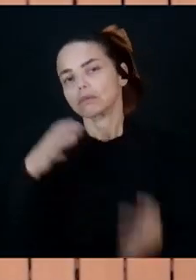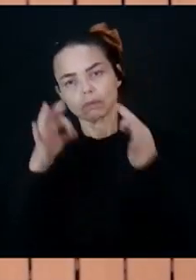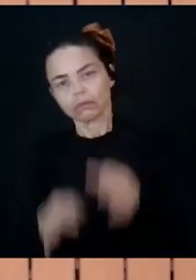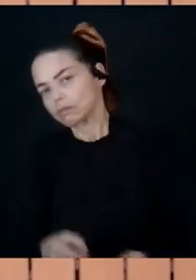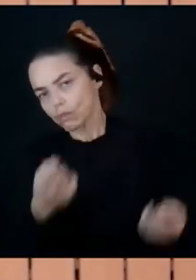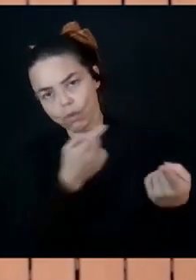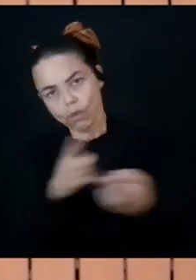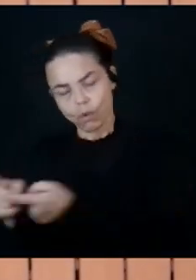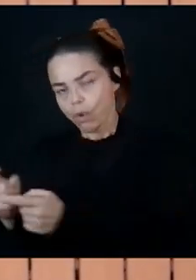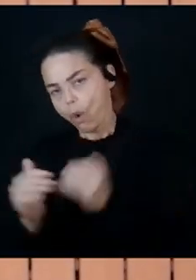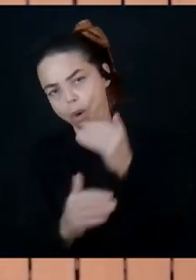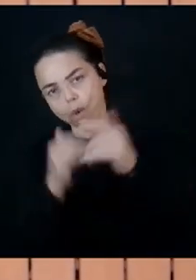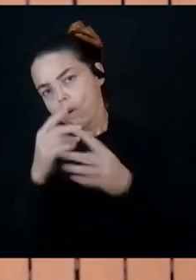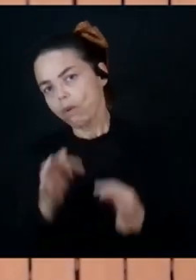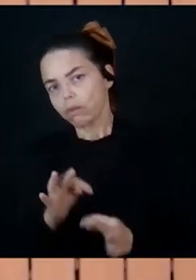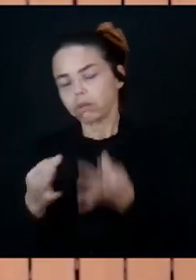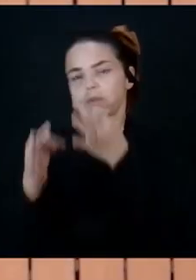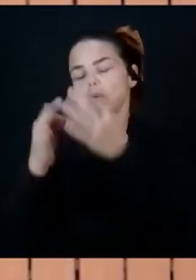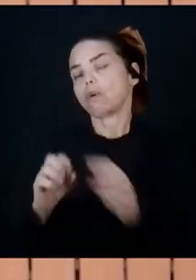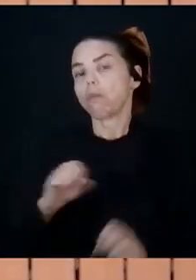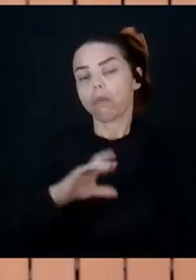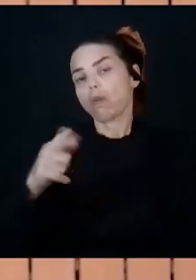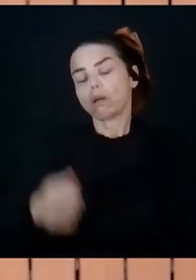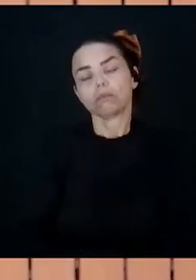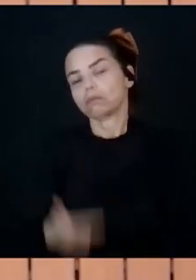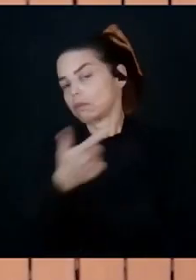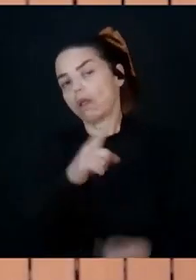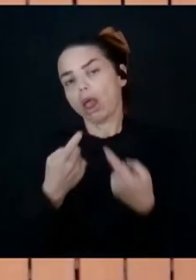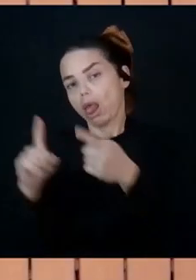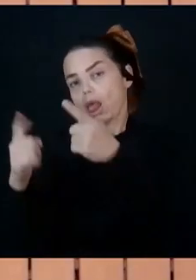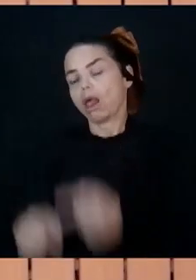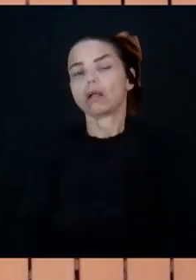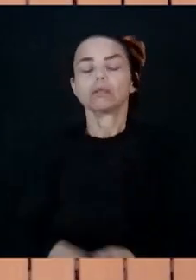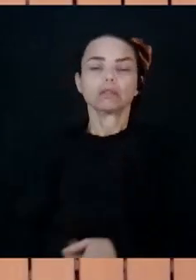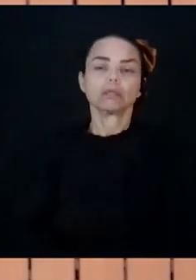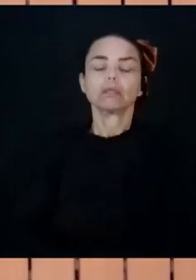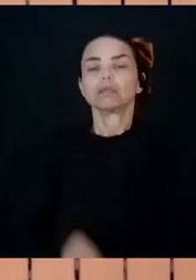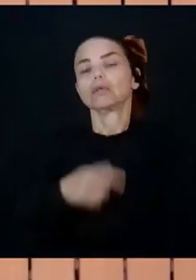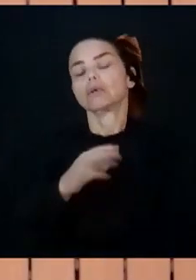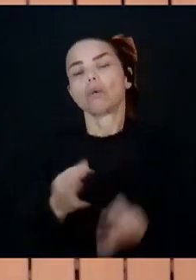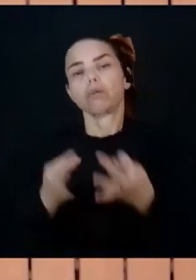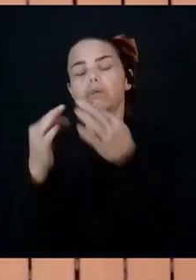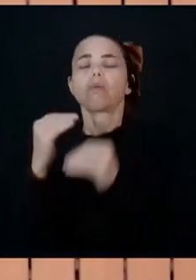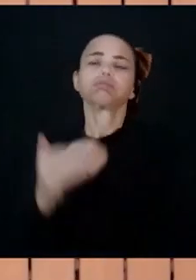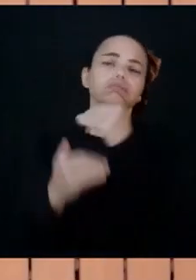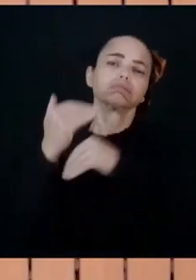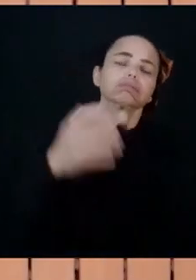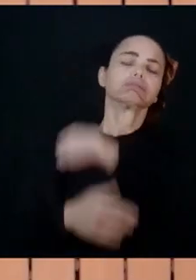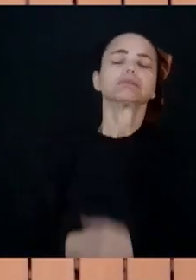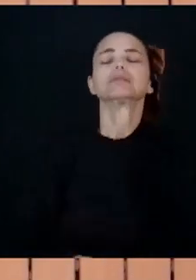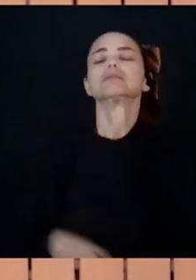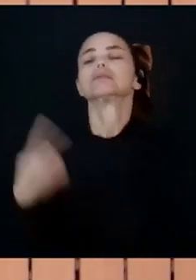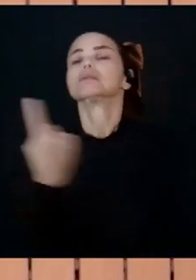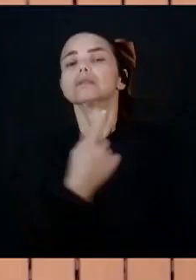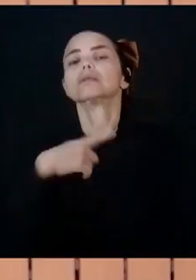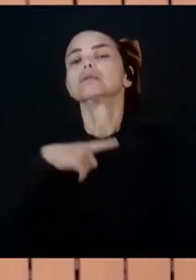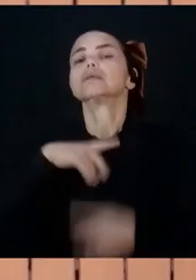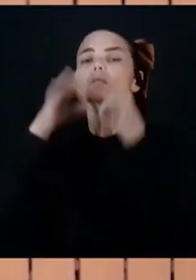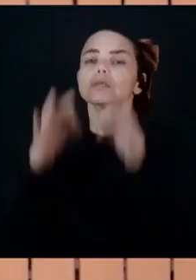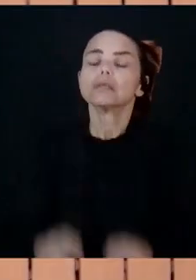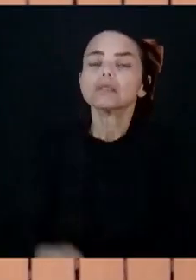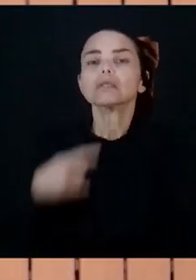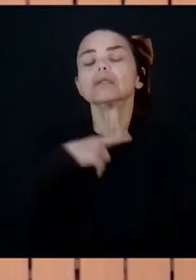avanço tecnológico. Claro, não tem como ser contra o avanço da tecnologia, mas nós temos certeza que ele tem que vir